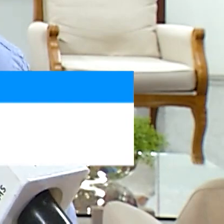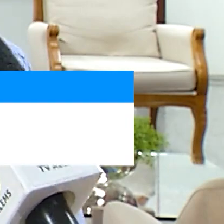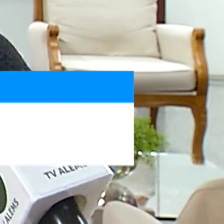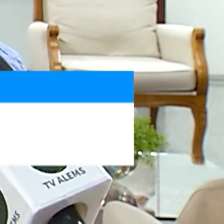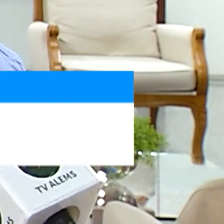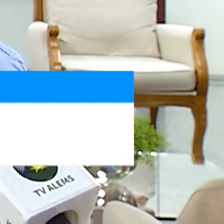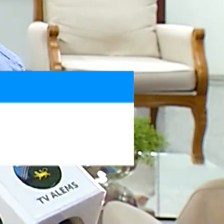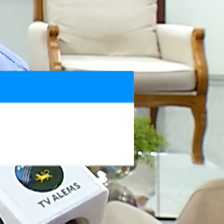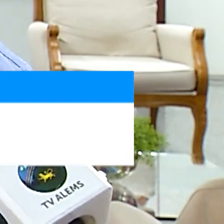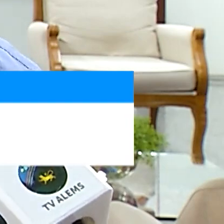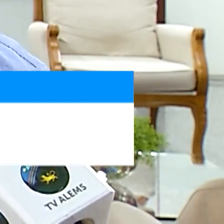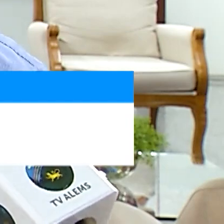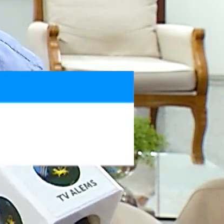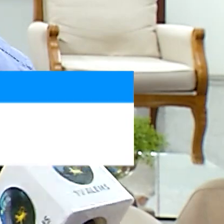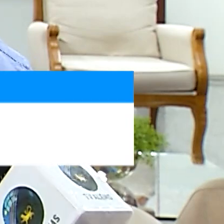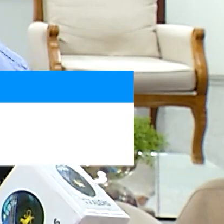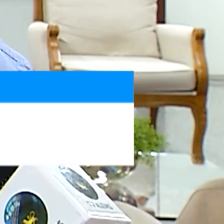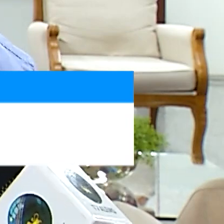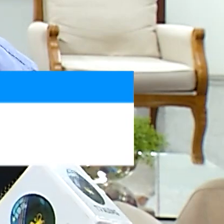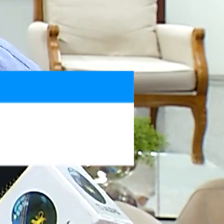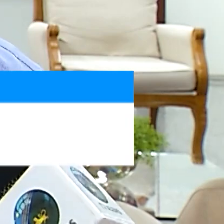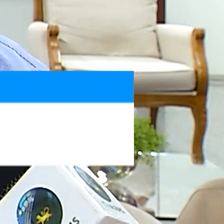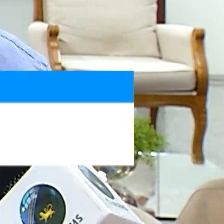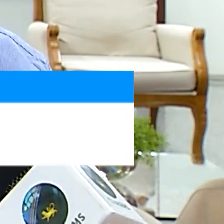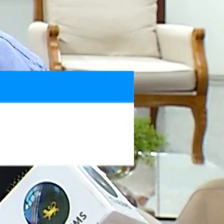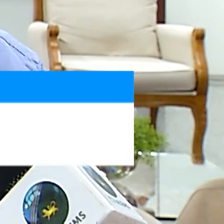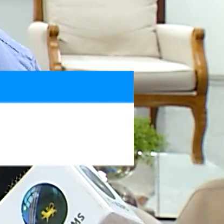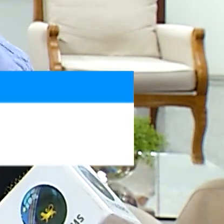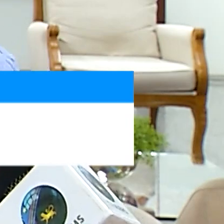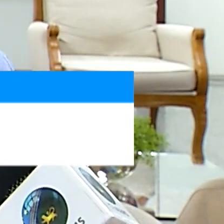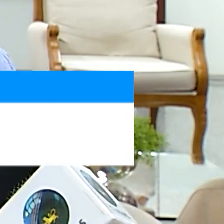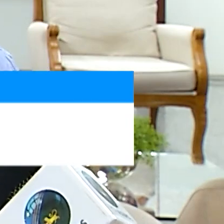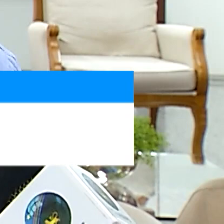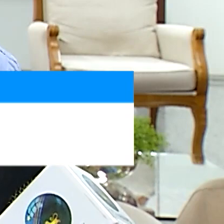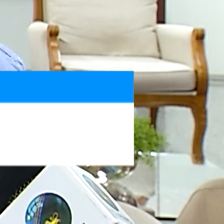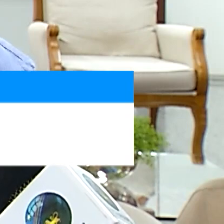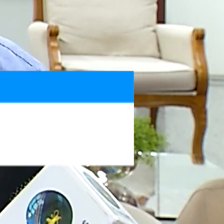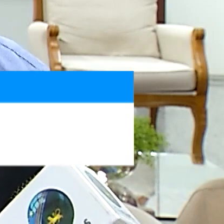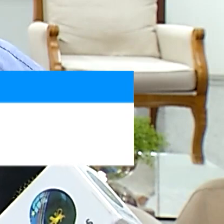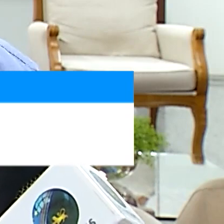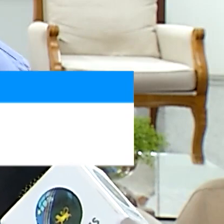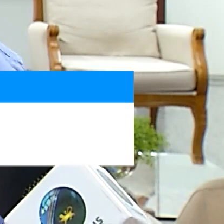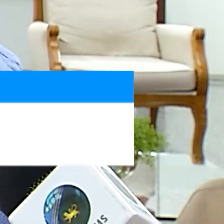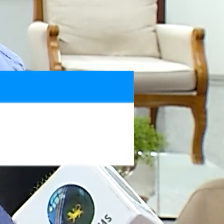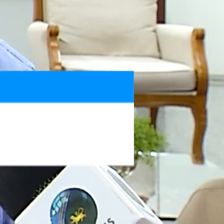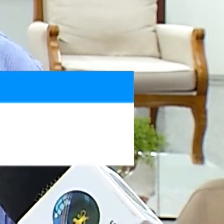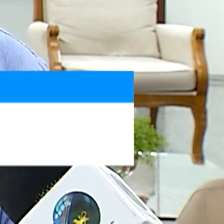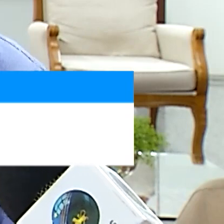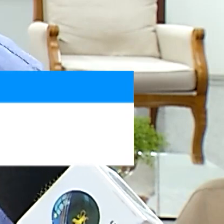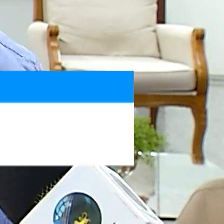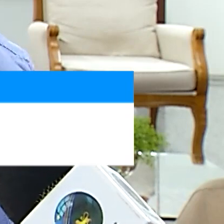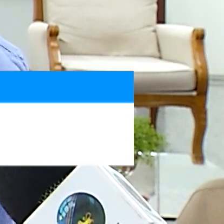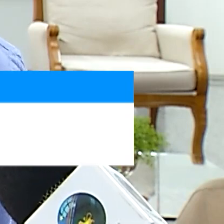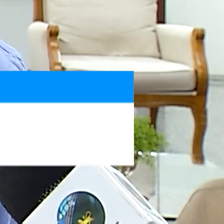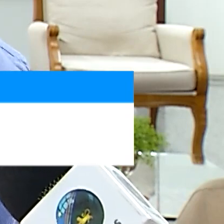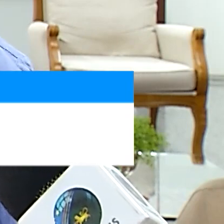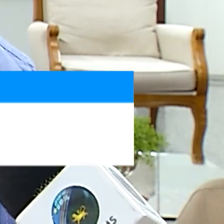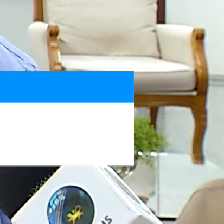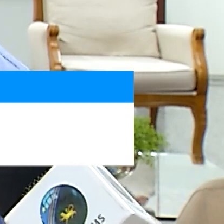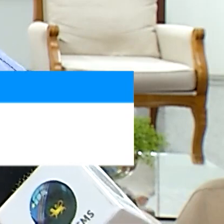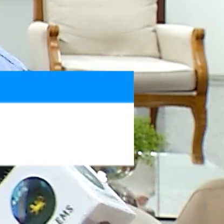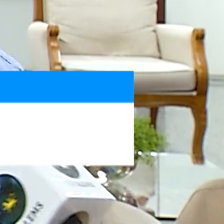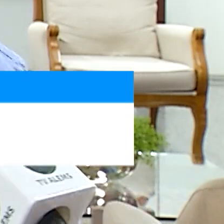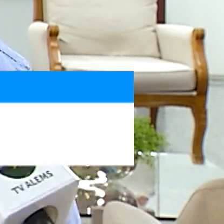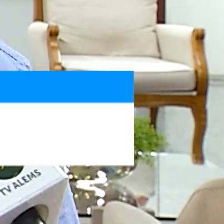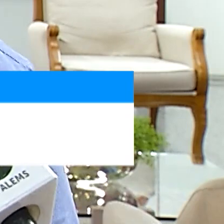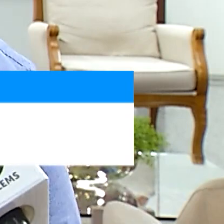Então, a função desta equipe de transição é municiar o governador eleito de todas as informações